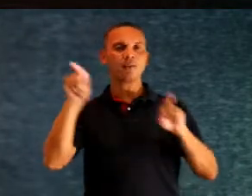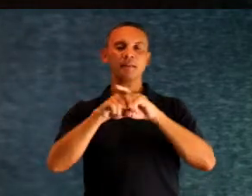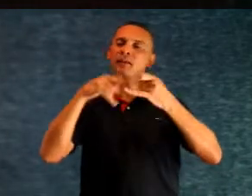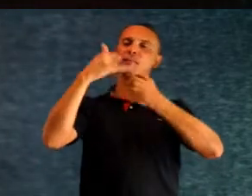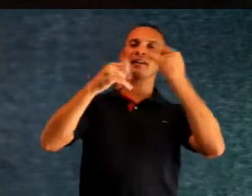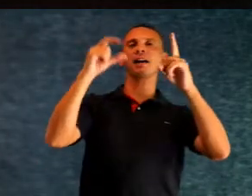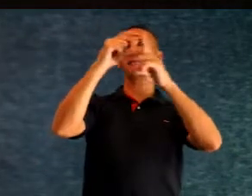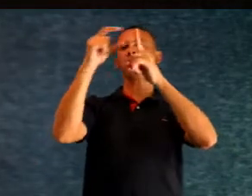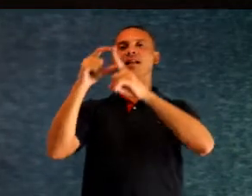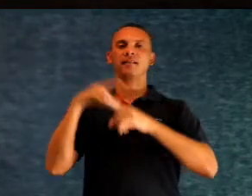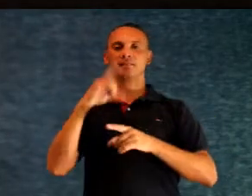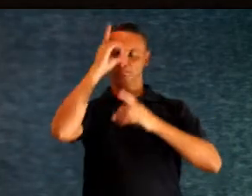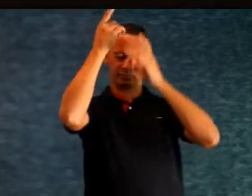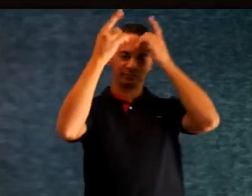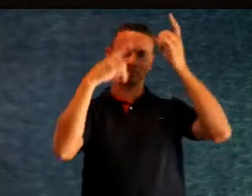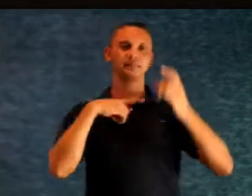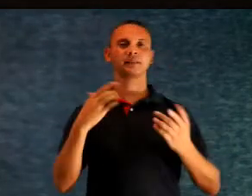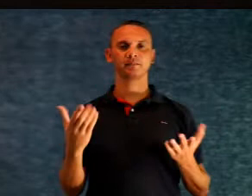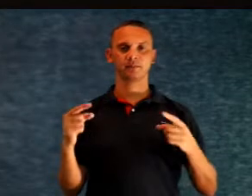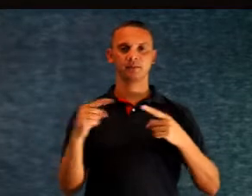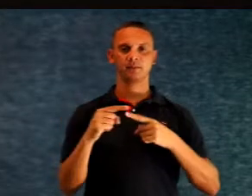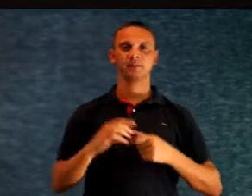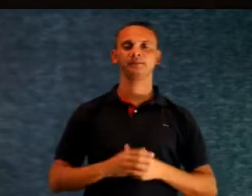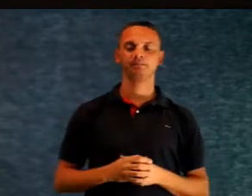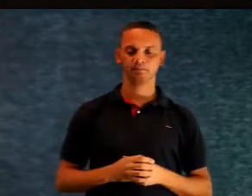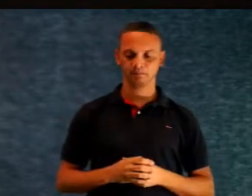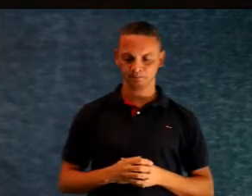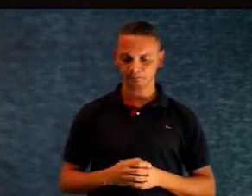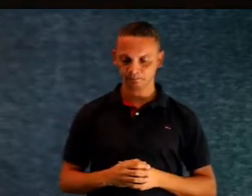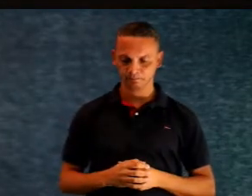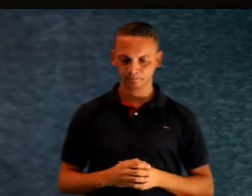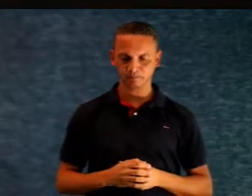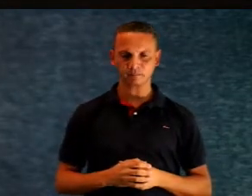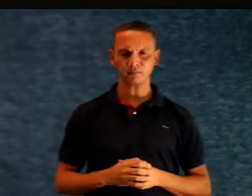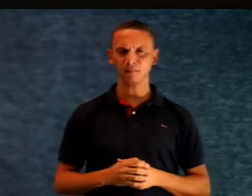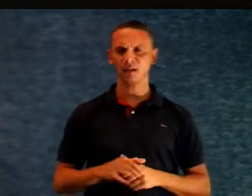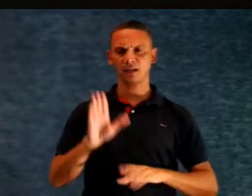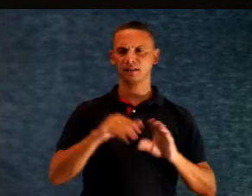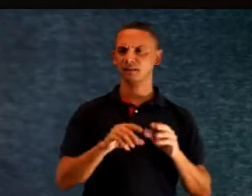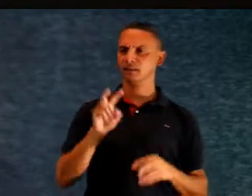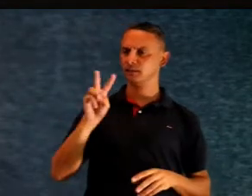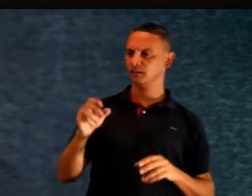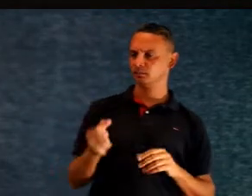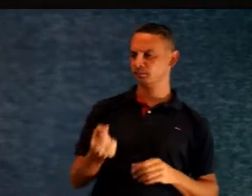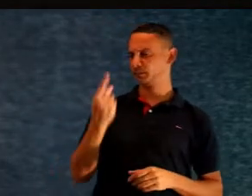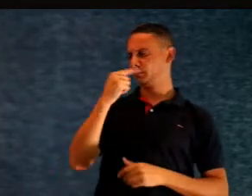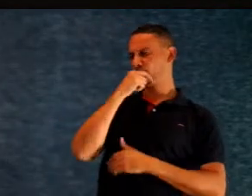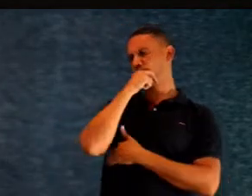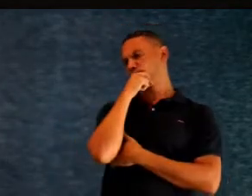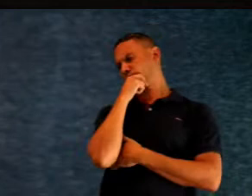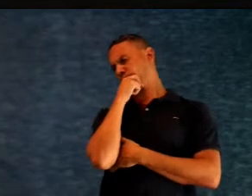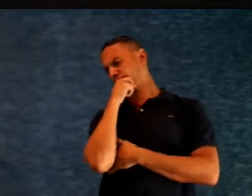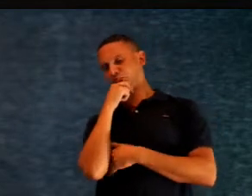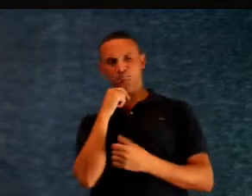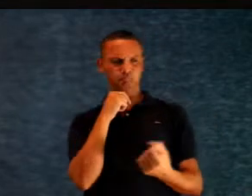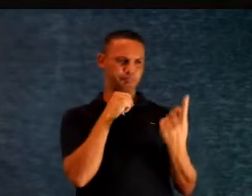situação. Isso está muito peristáltico, analgésico e parabólico. Né? Então, quando